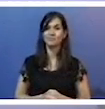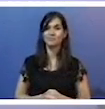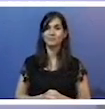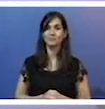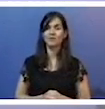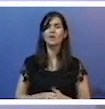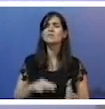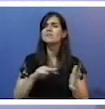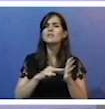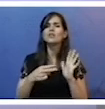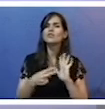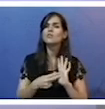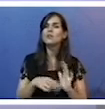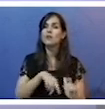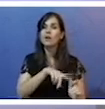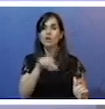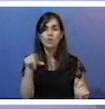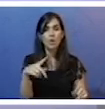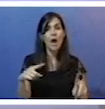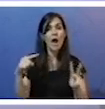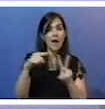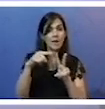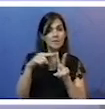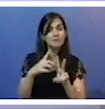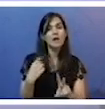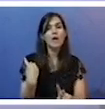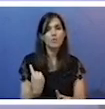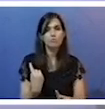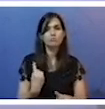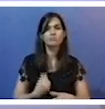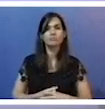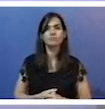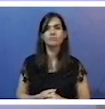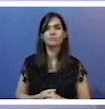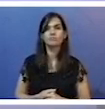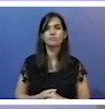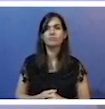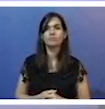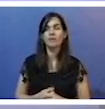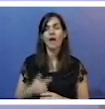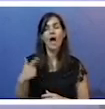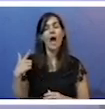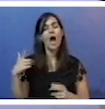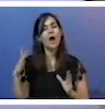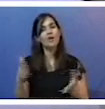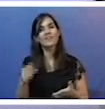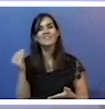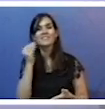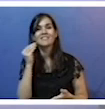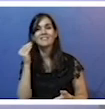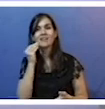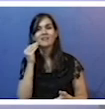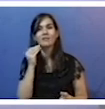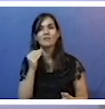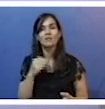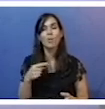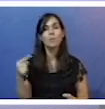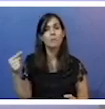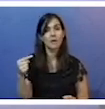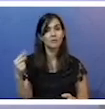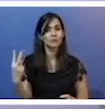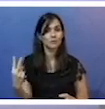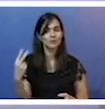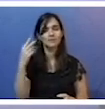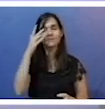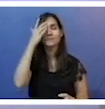significa que uma das raízes é o número um e pronto está para x = - 2 quem tá